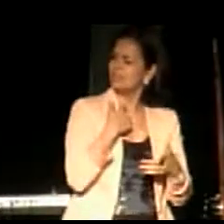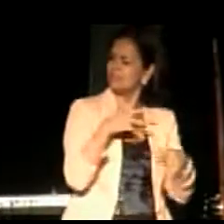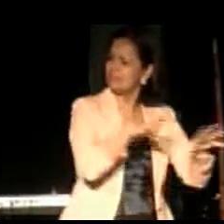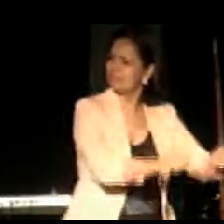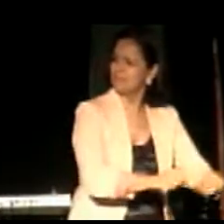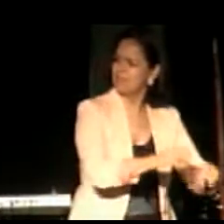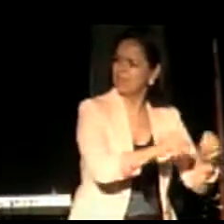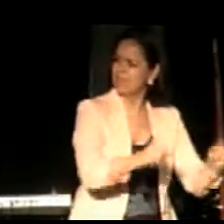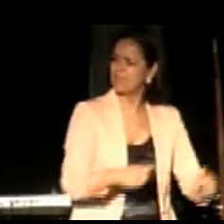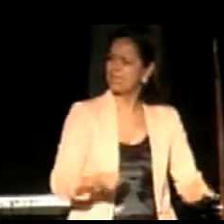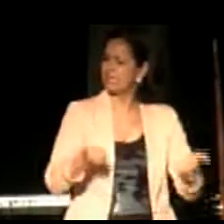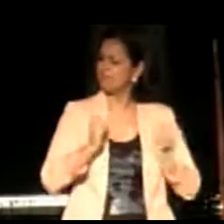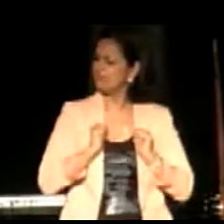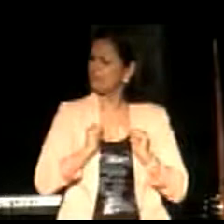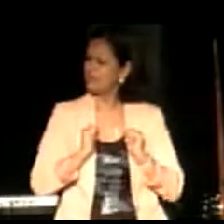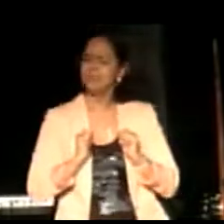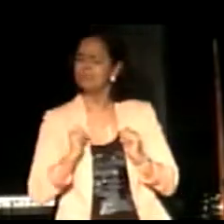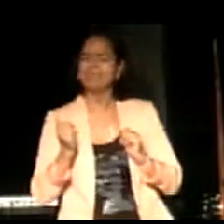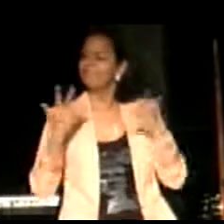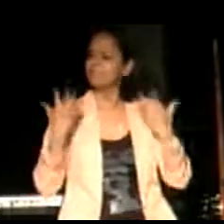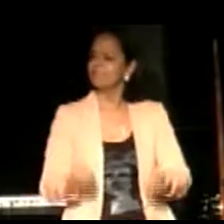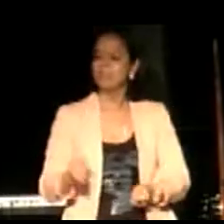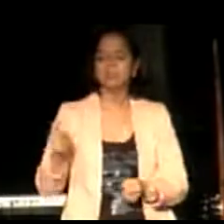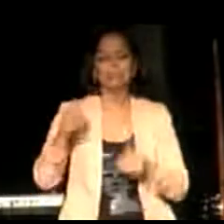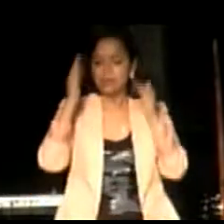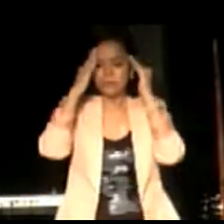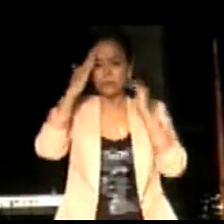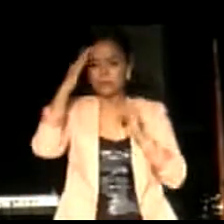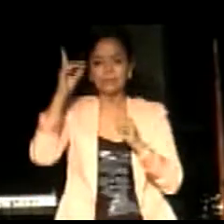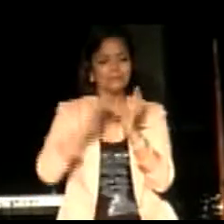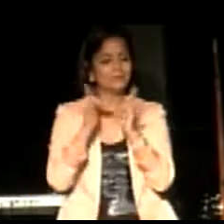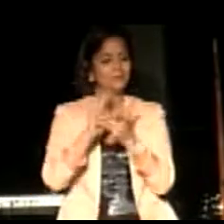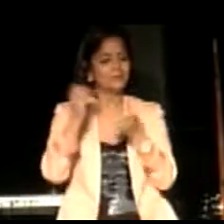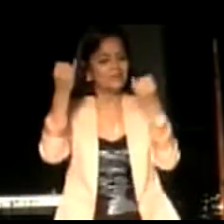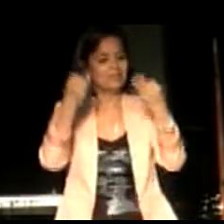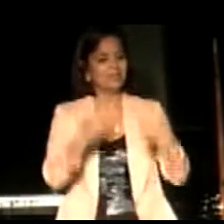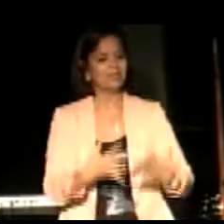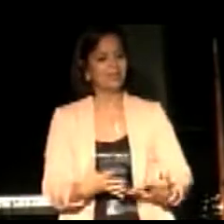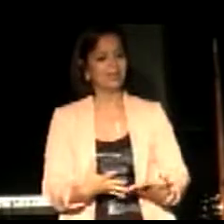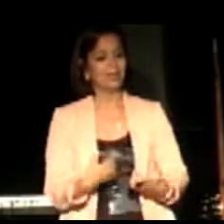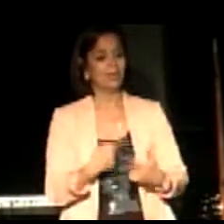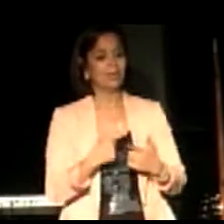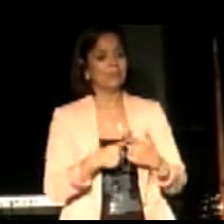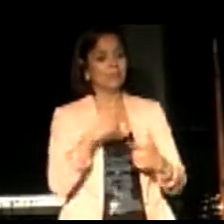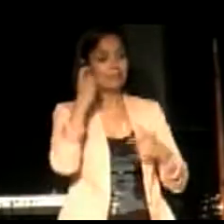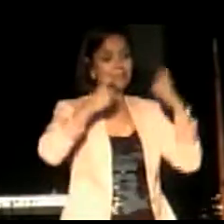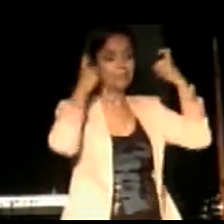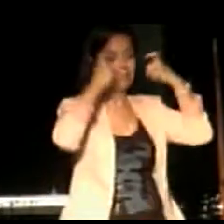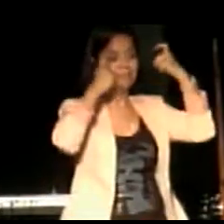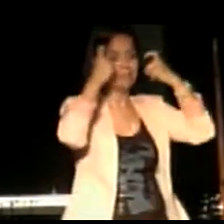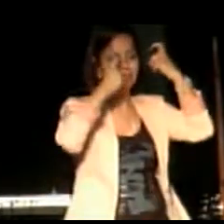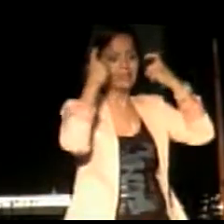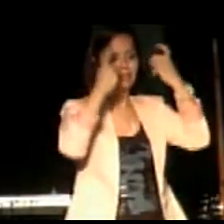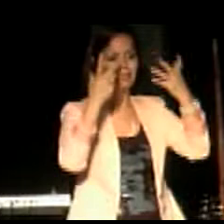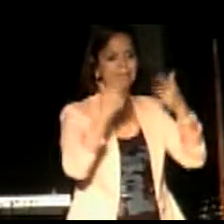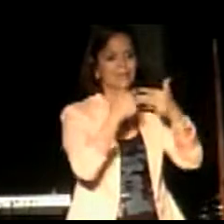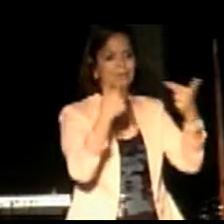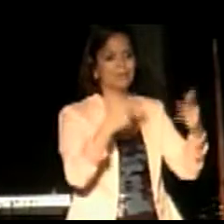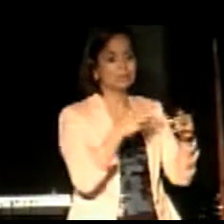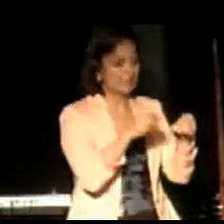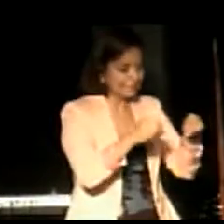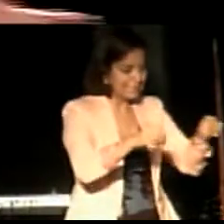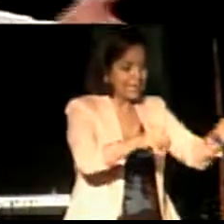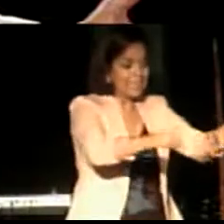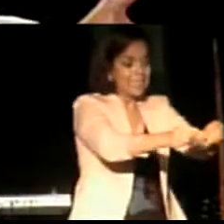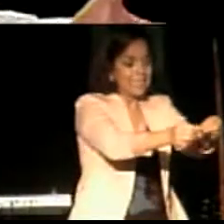de direitos. Deus lhe deu pessoas e bens materiais. Somos muito abençoados.